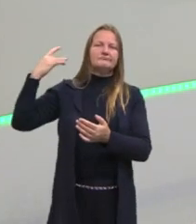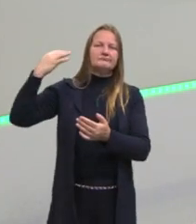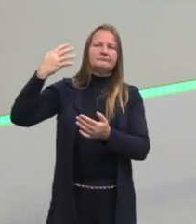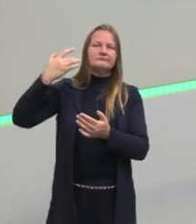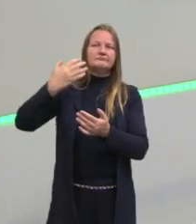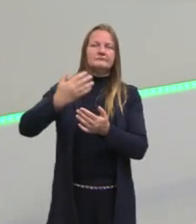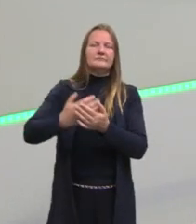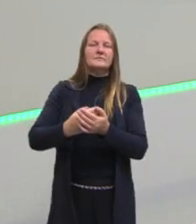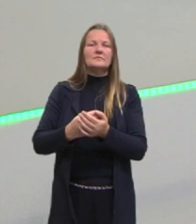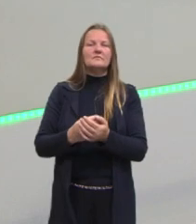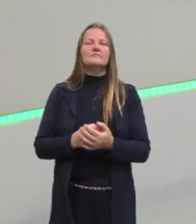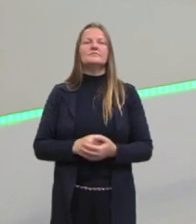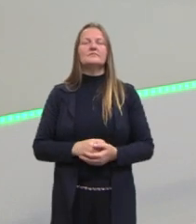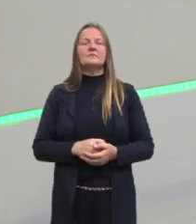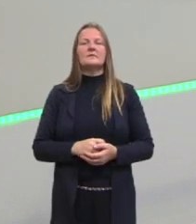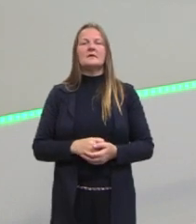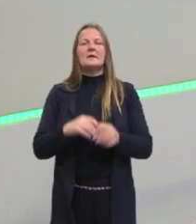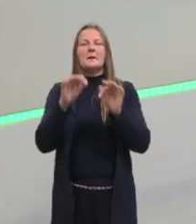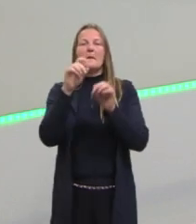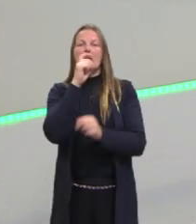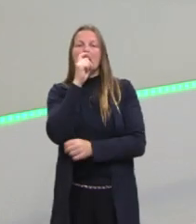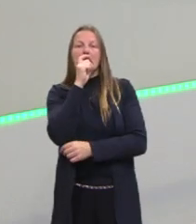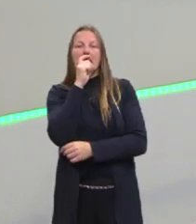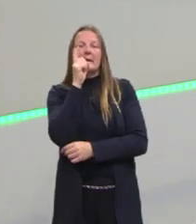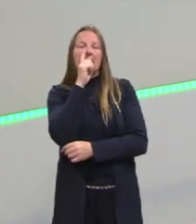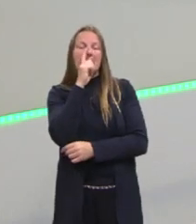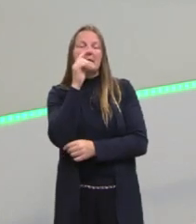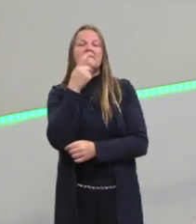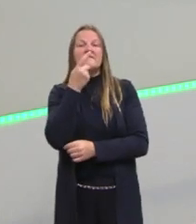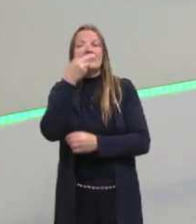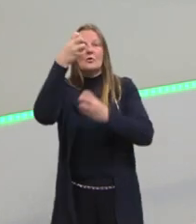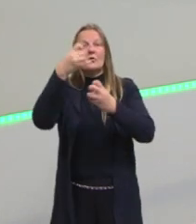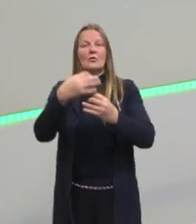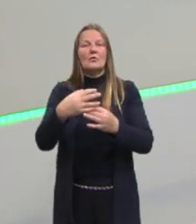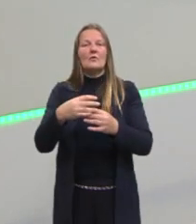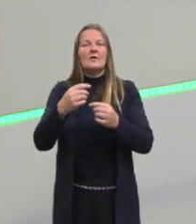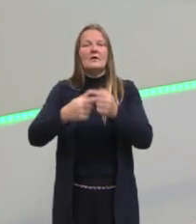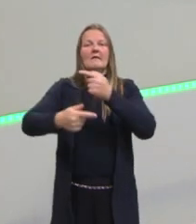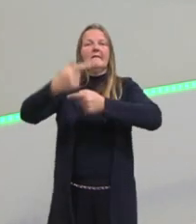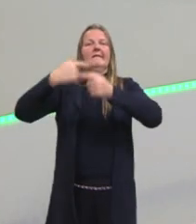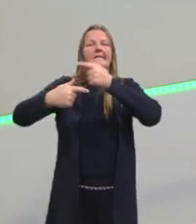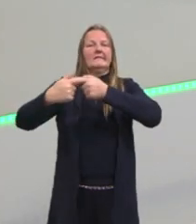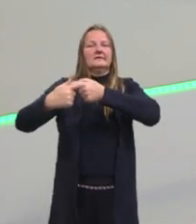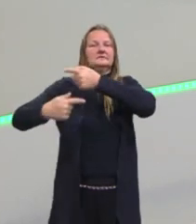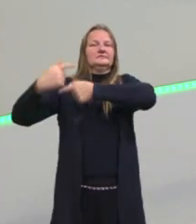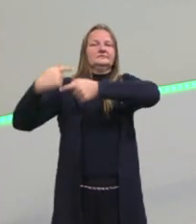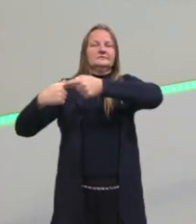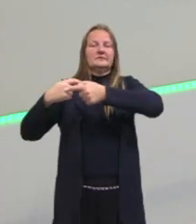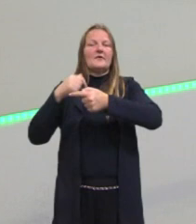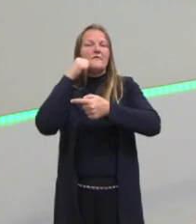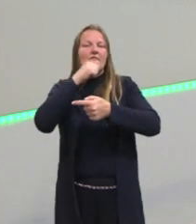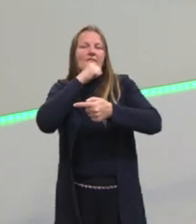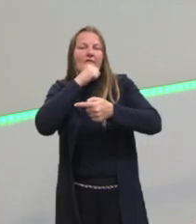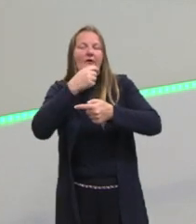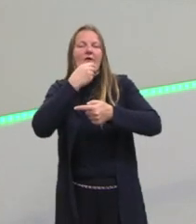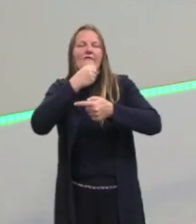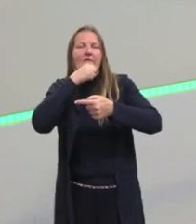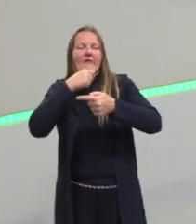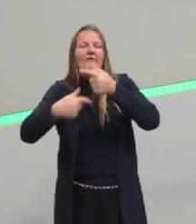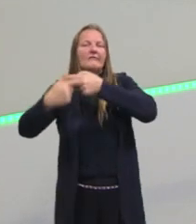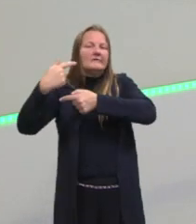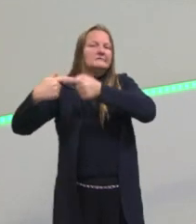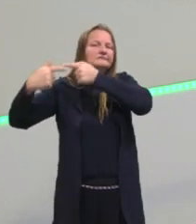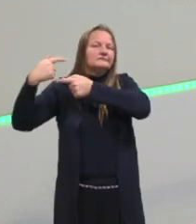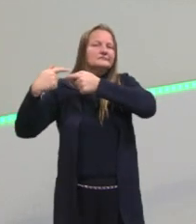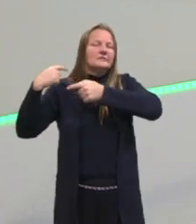ouve alguma coisa, por exemplo, que os nossos pais falam, eles ouviram isso dos pais deles, que ouviram dos pais